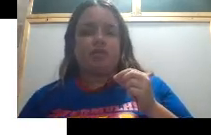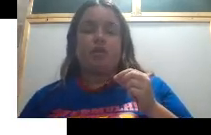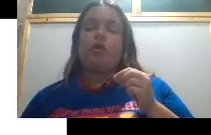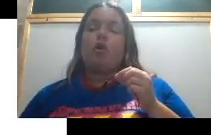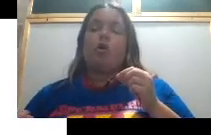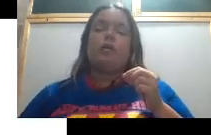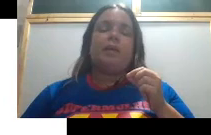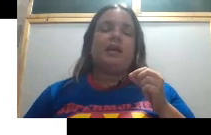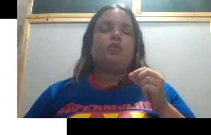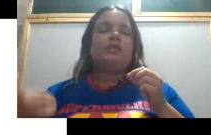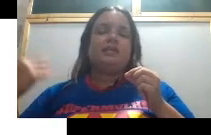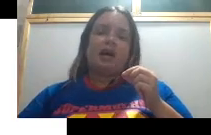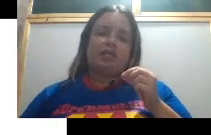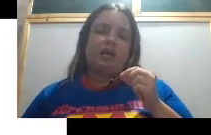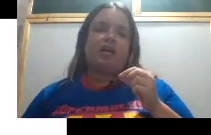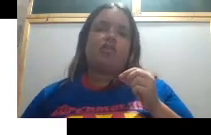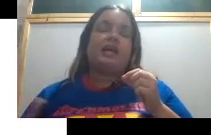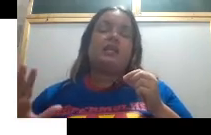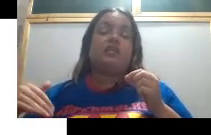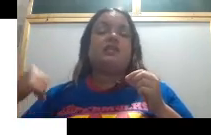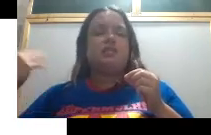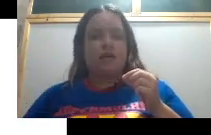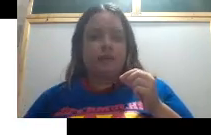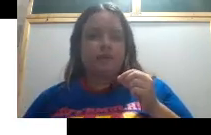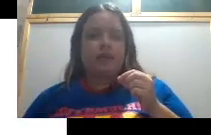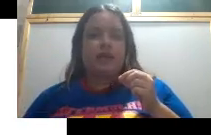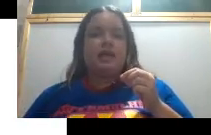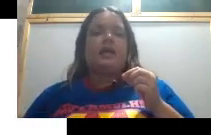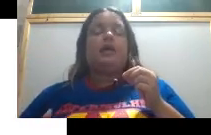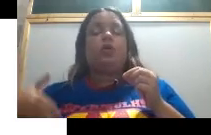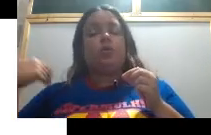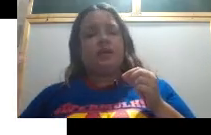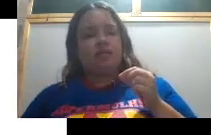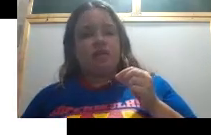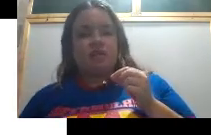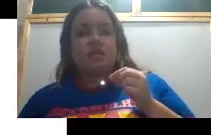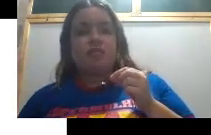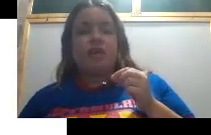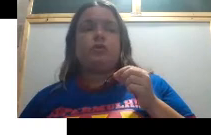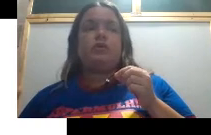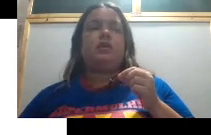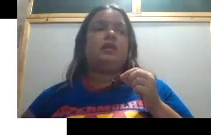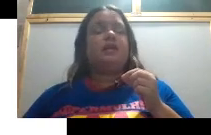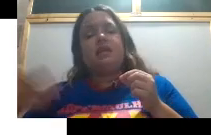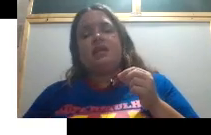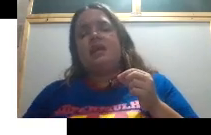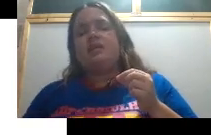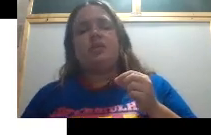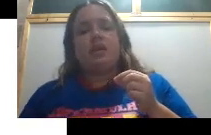passava de pai para filha o Imperador ditava as regras o dizia e o que deveria ser feito